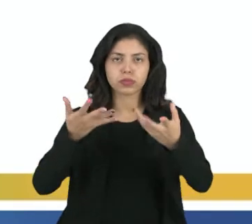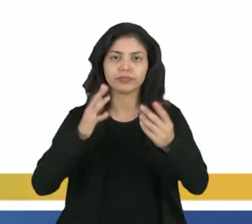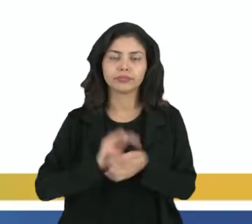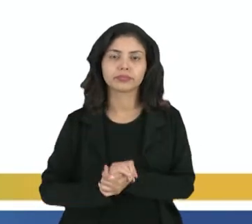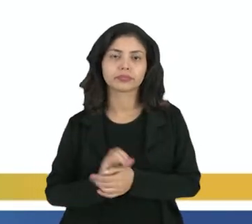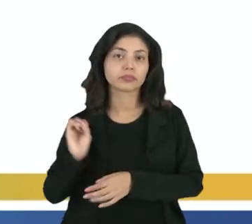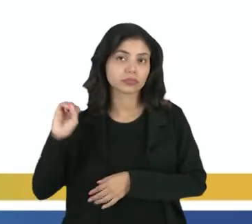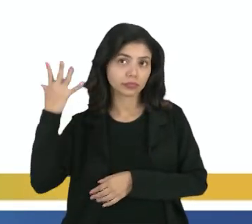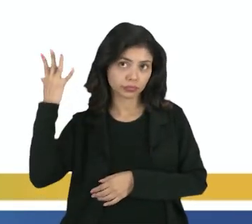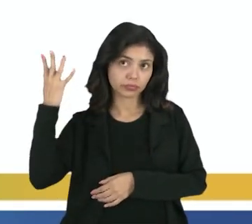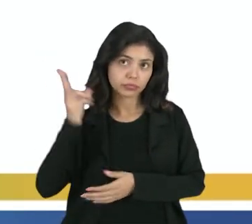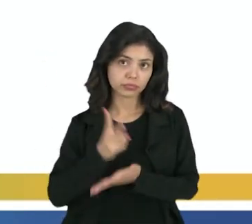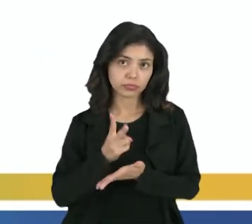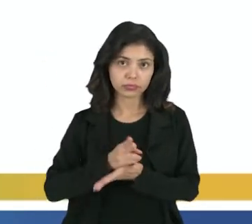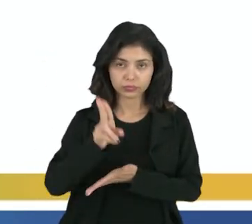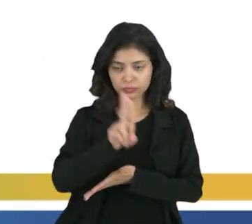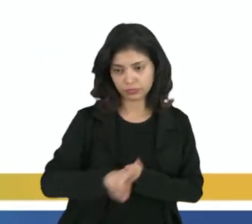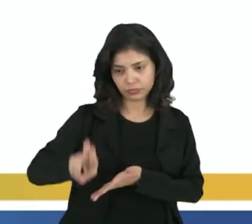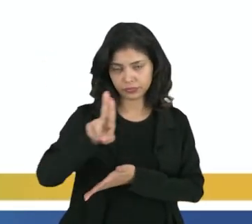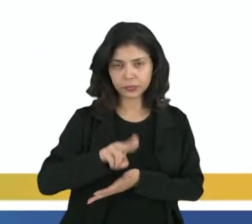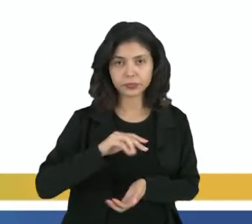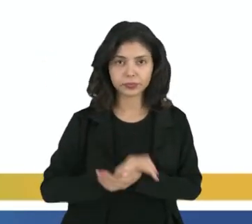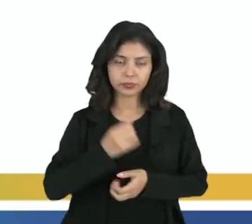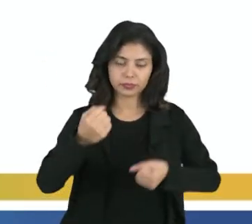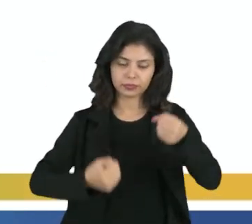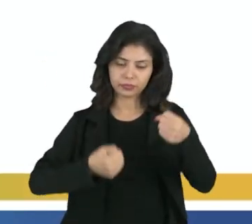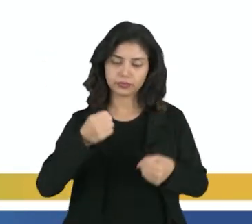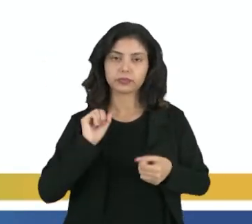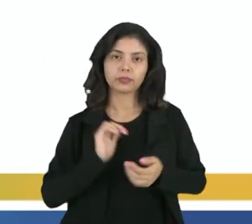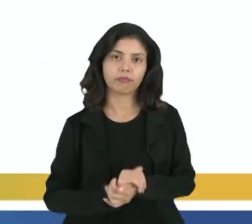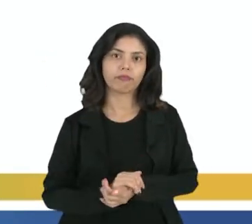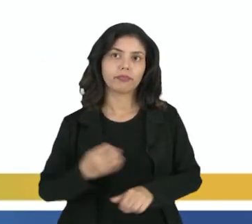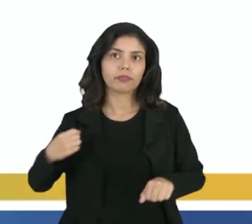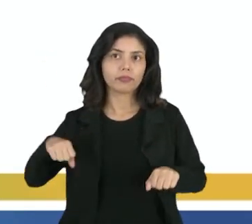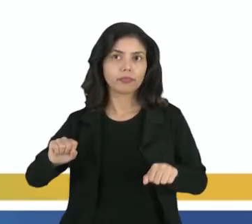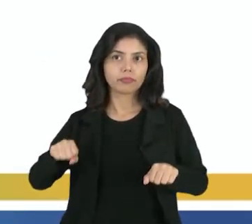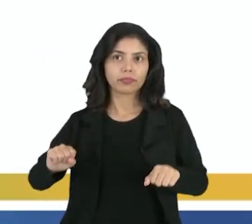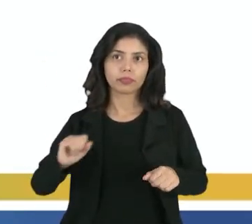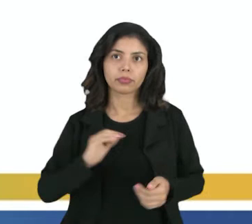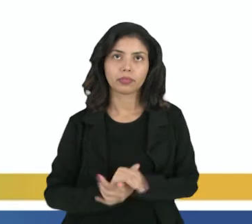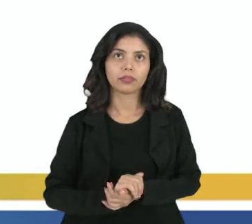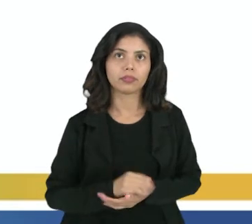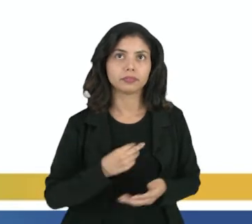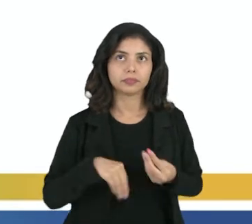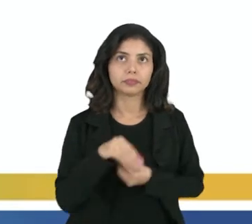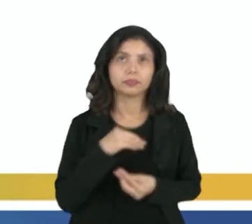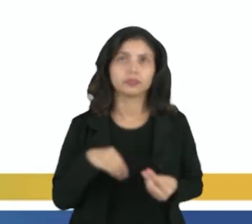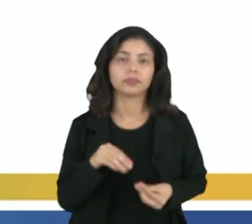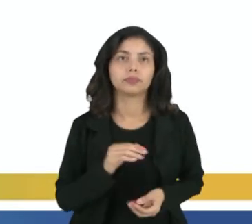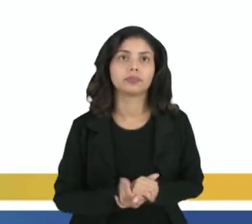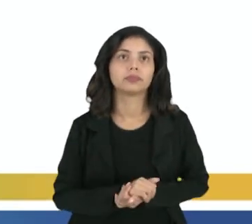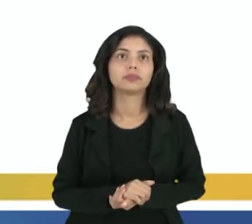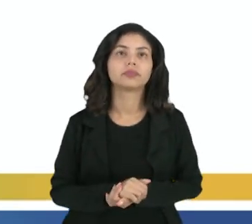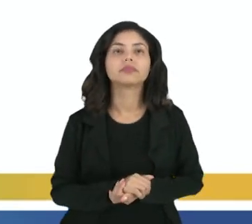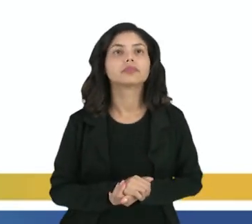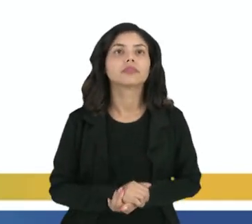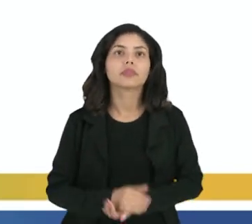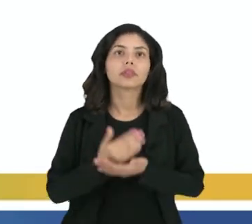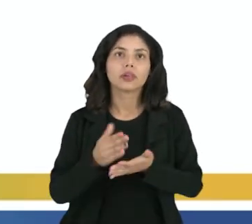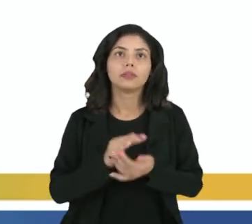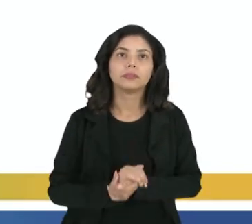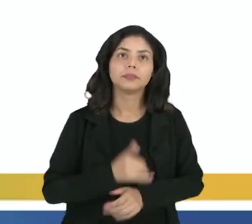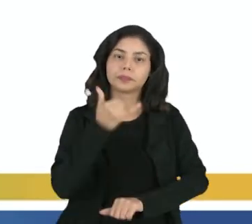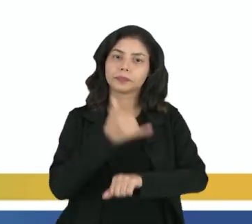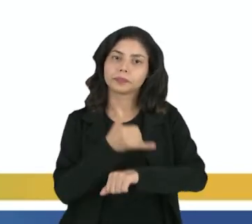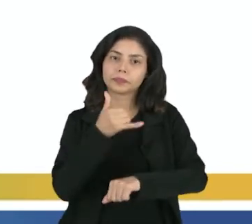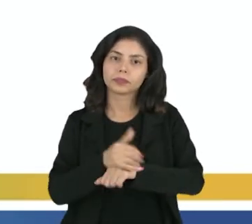ocorre diariamente quando a gente utiliza, né, nossos carros, nossas motos, que aí nós temos as reações de combustão. Despejos